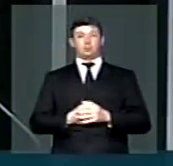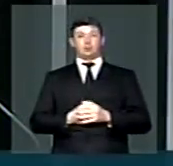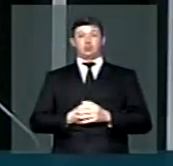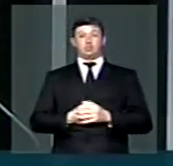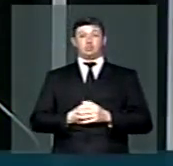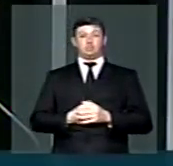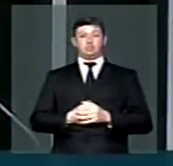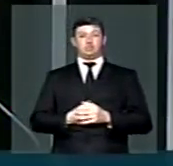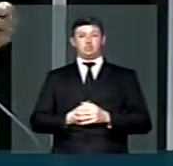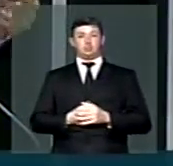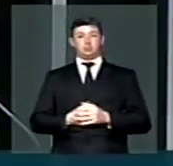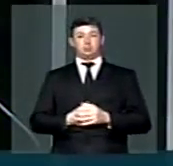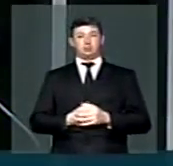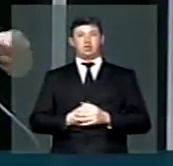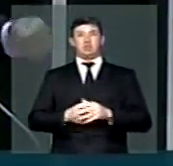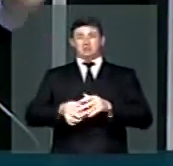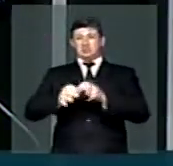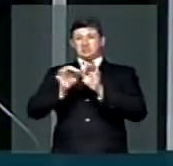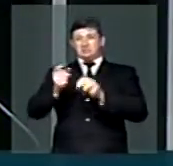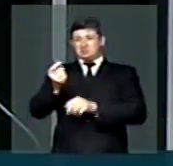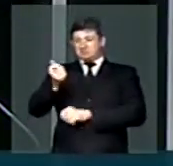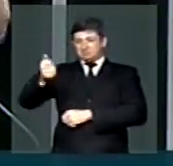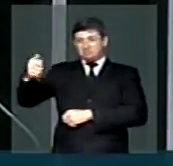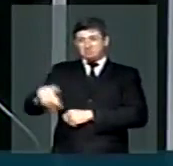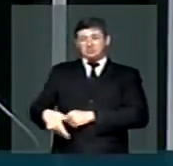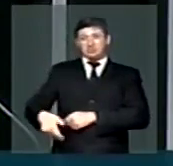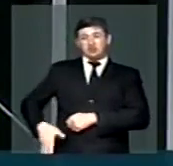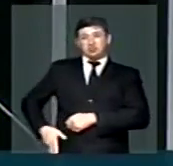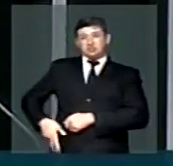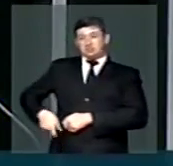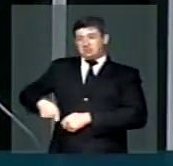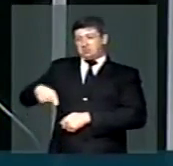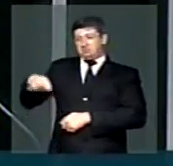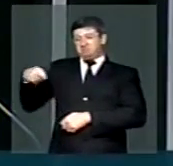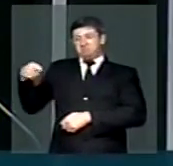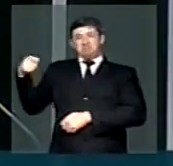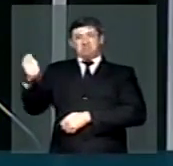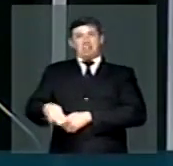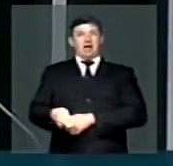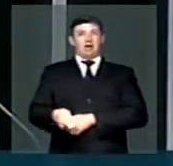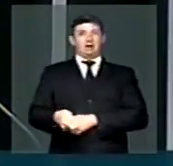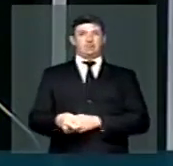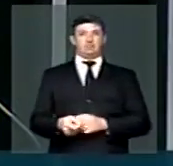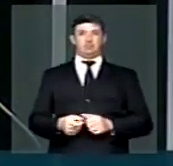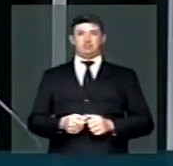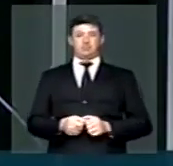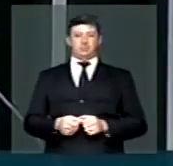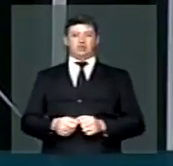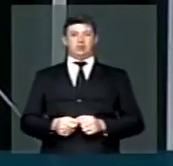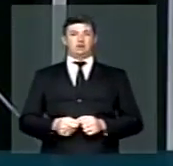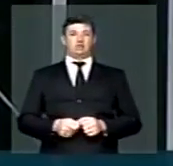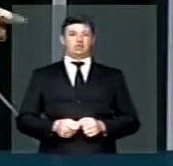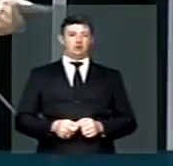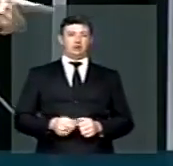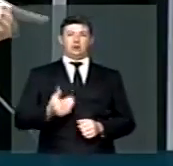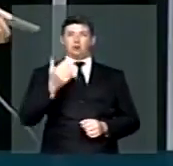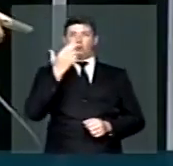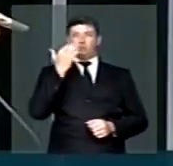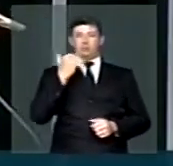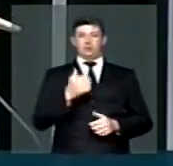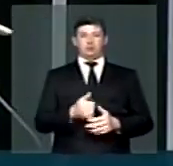Tiram o seu miserável salário que ganham do bolso para pagar